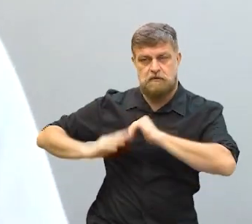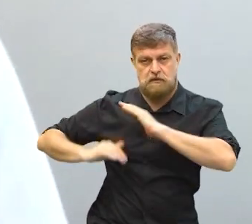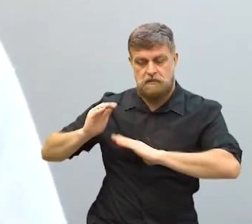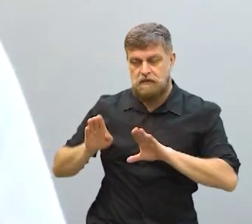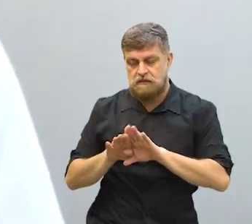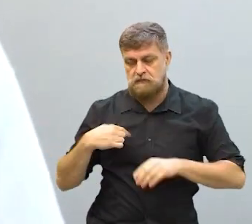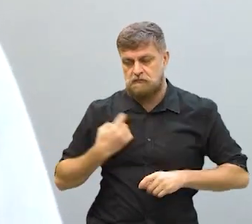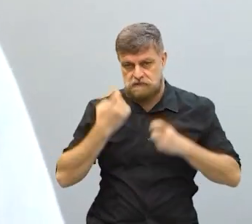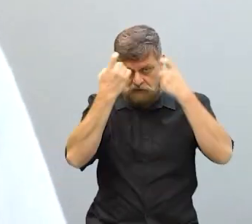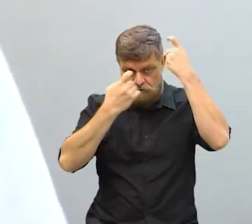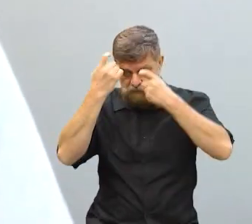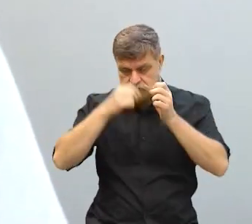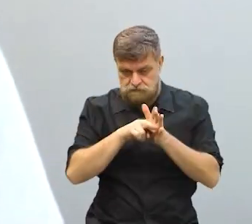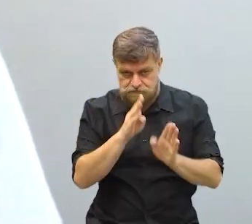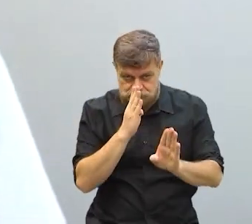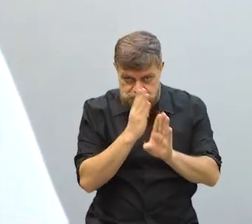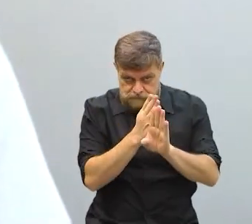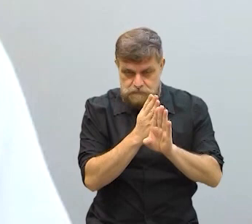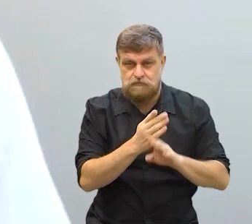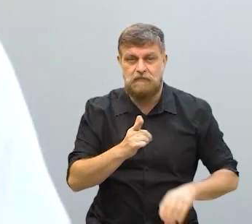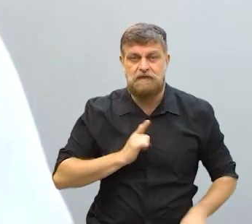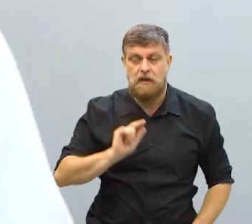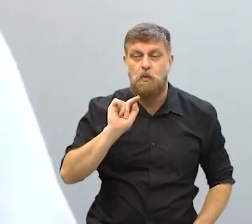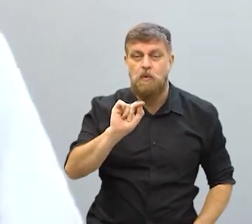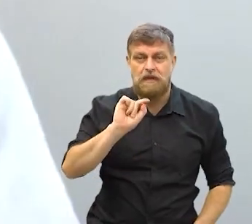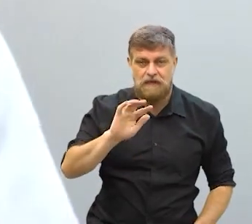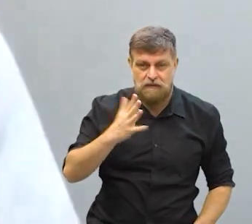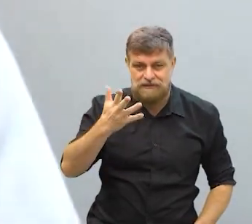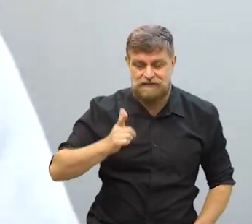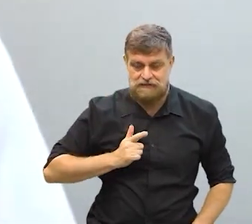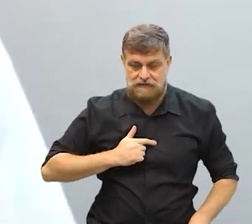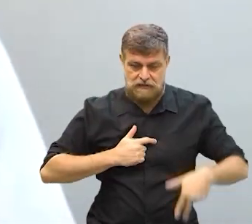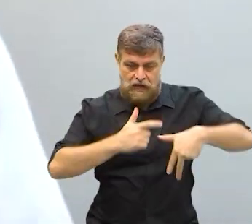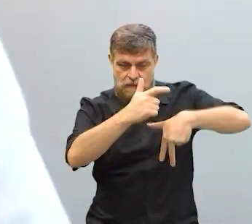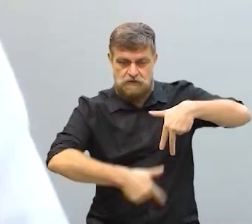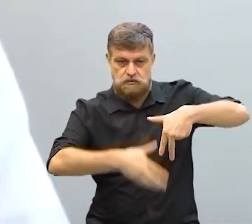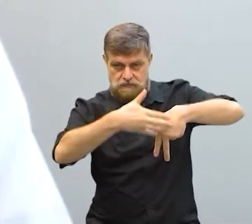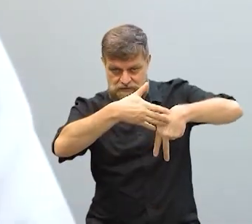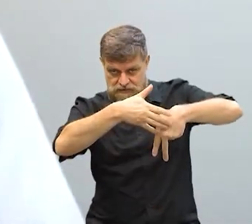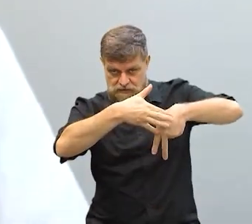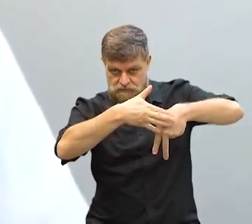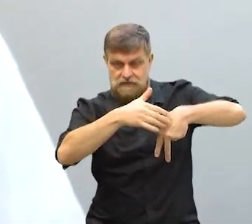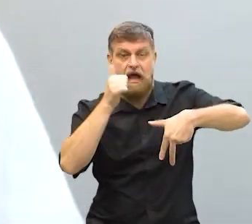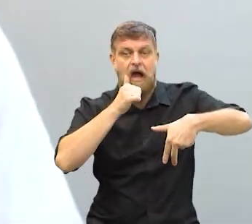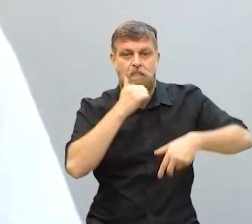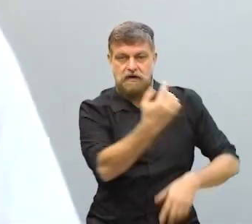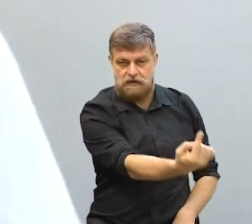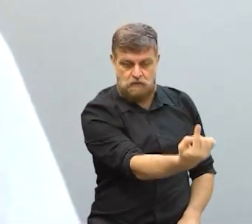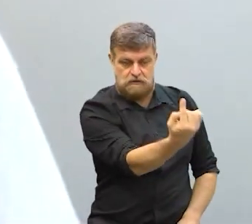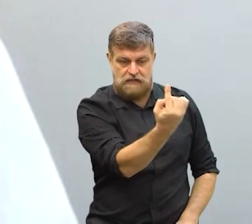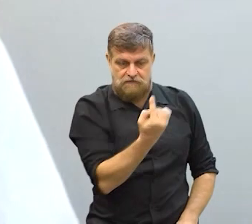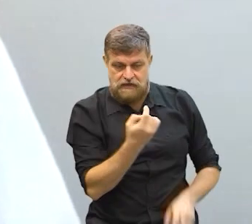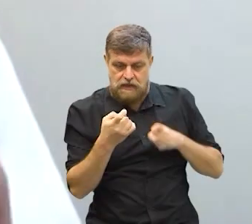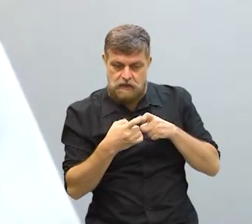nossa preocupação, porque o diagnóstico ele existe, o diagnóstico é acessível. Nós temos que ter a paciente ou a nossa mulher chegando no